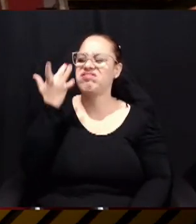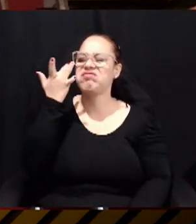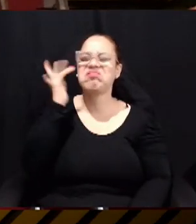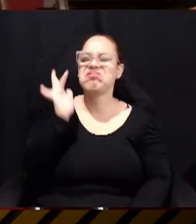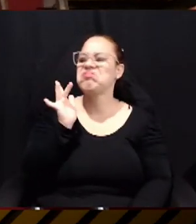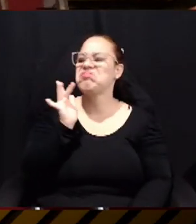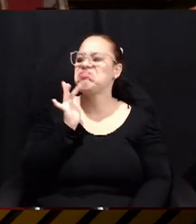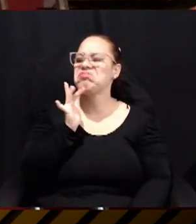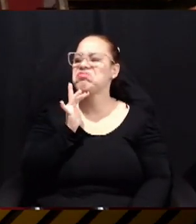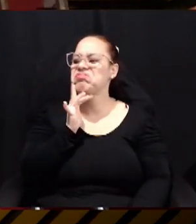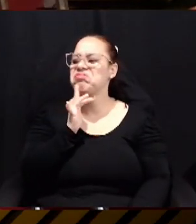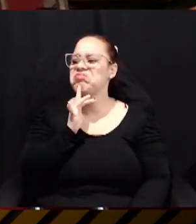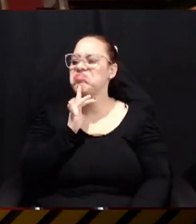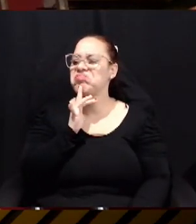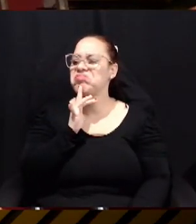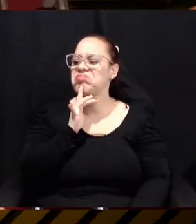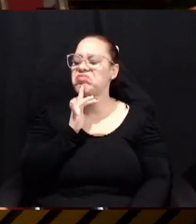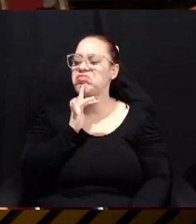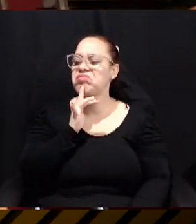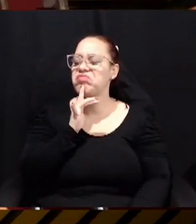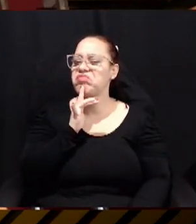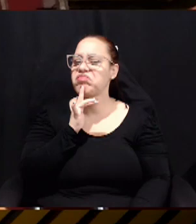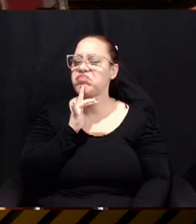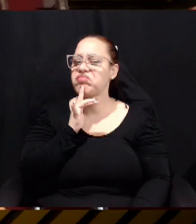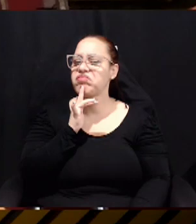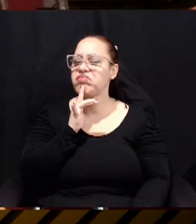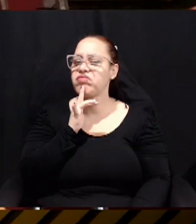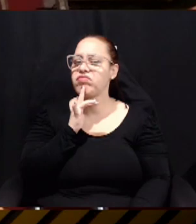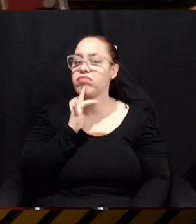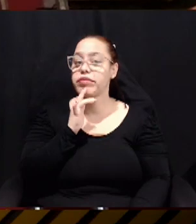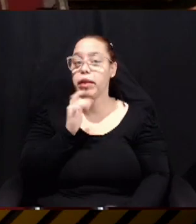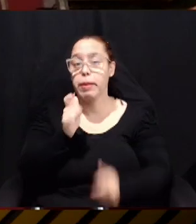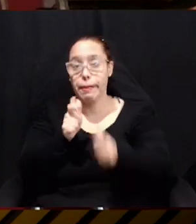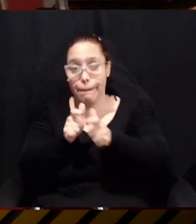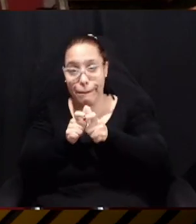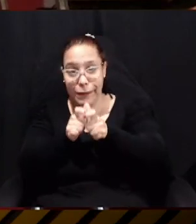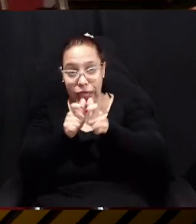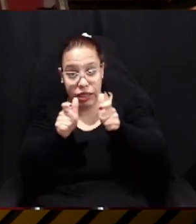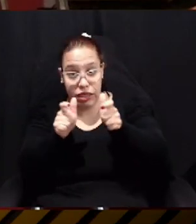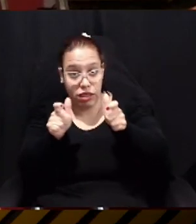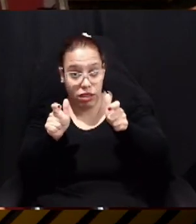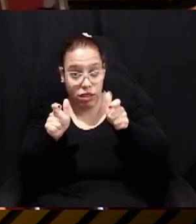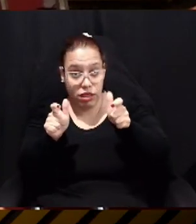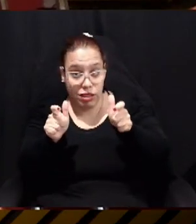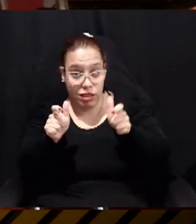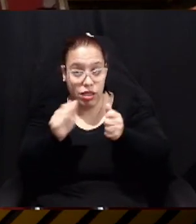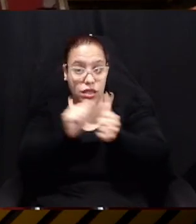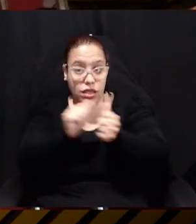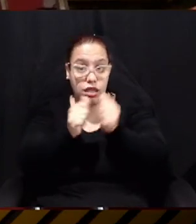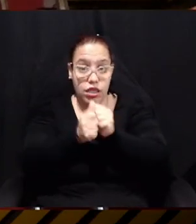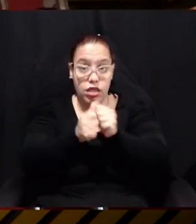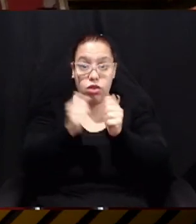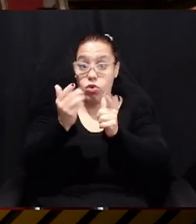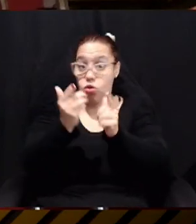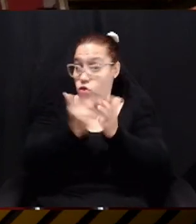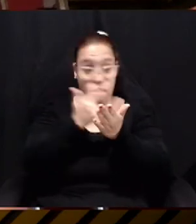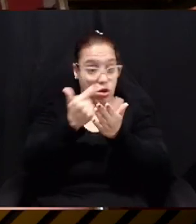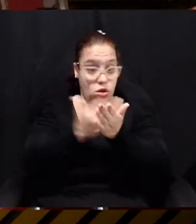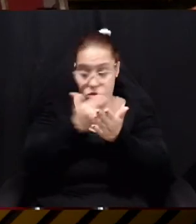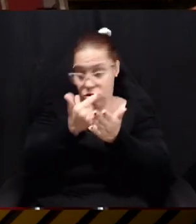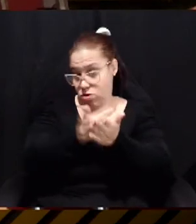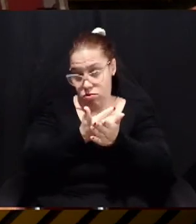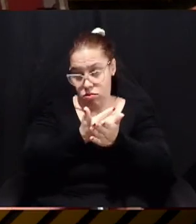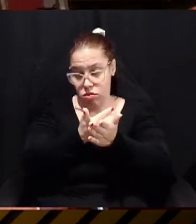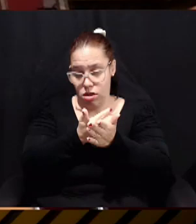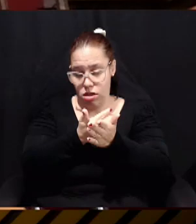a obra ela é maior de certa forma, assim, sabe? Quando é uma adaptação de um livro, de um quadrinho, e vem ali, não, baseado em